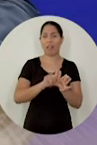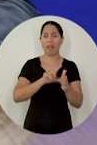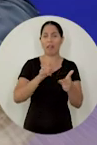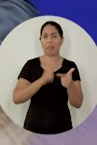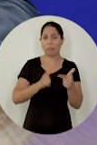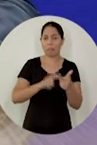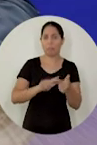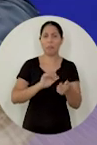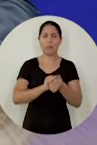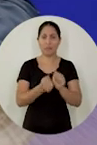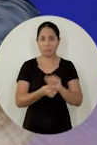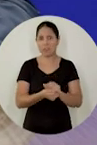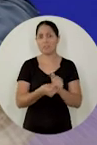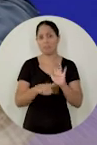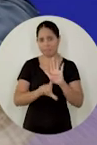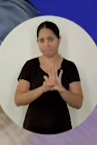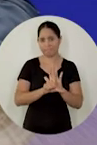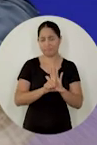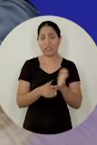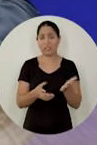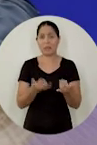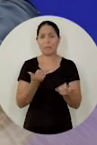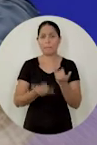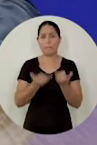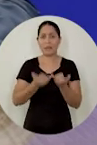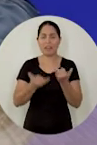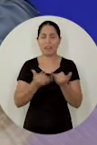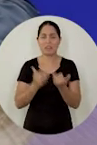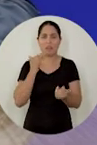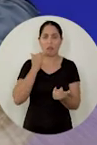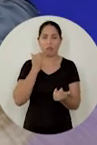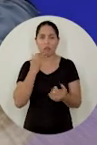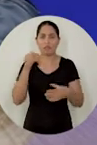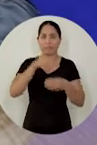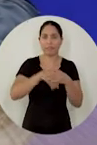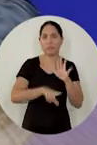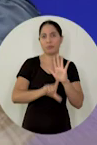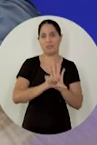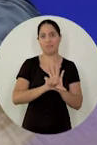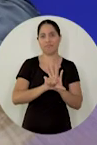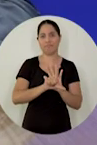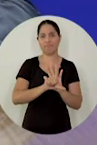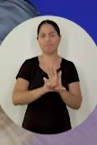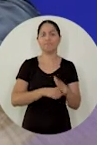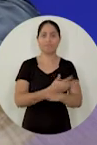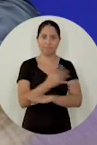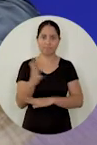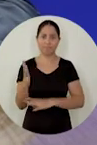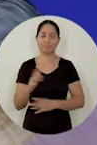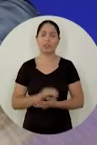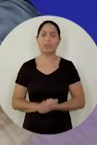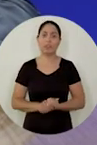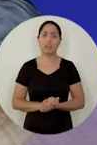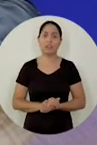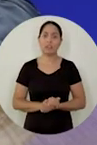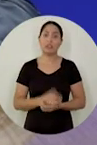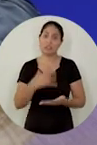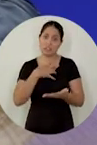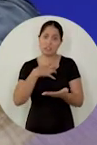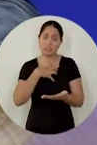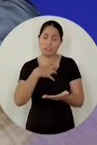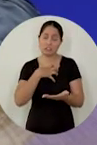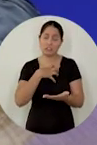jurídica da maneira mais adequada, de modo que se tornam espécies de falhas dentro da própria legislação ambiental.